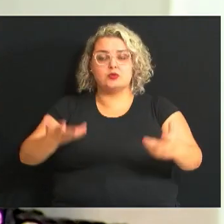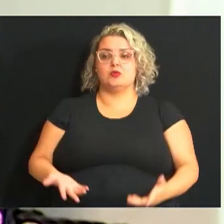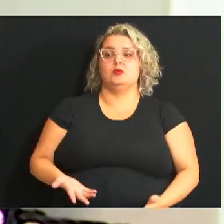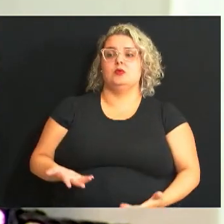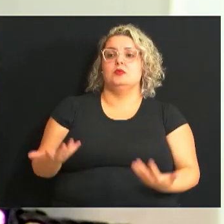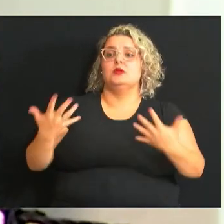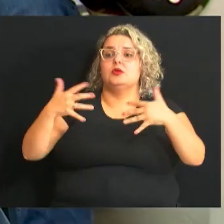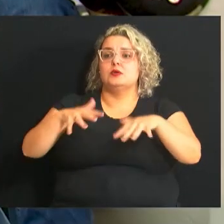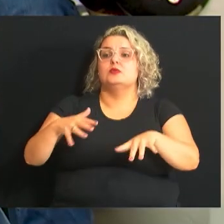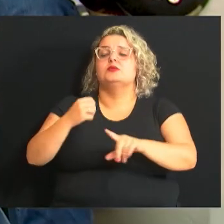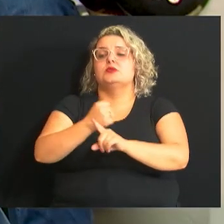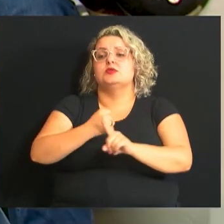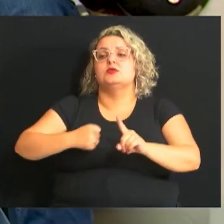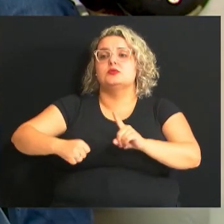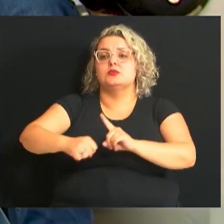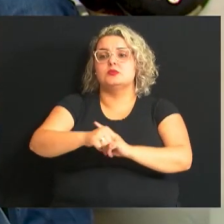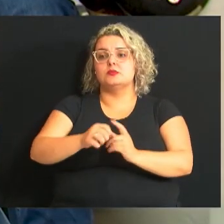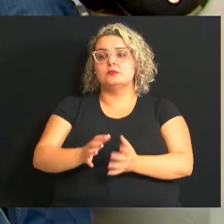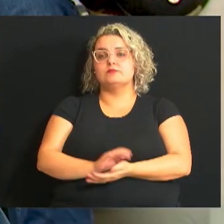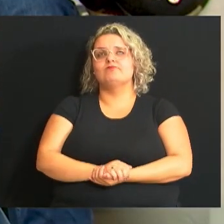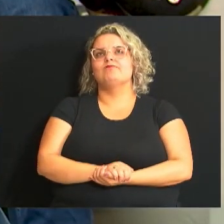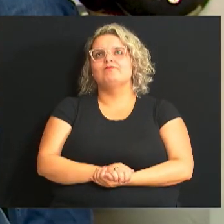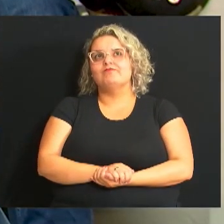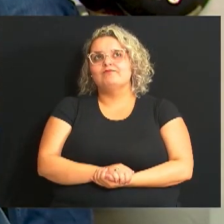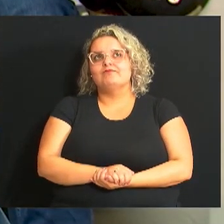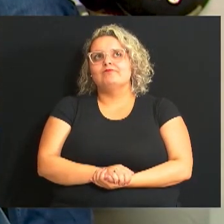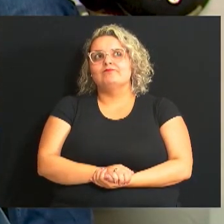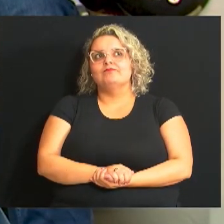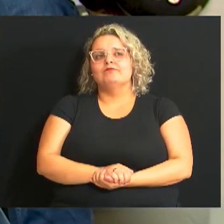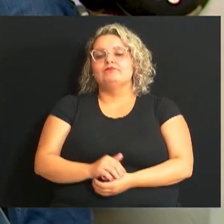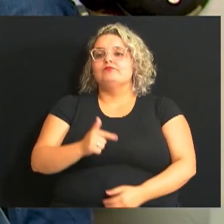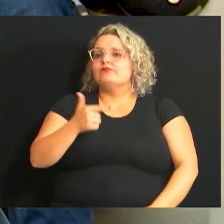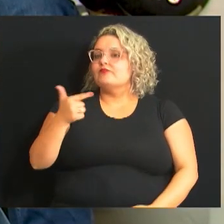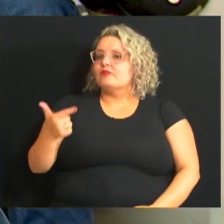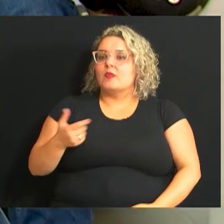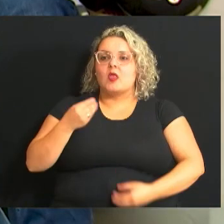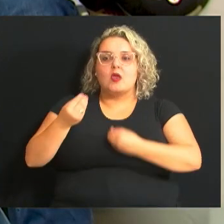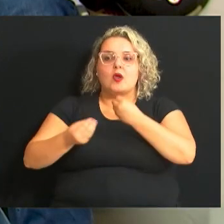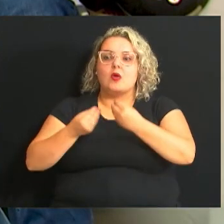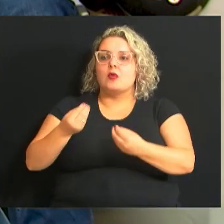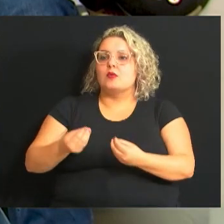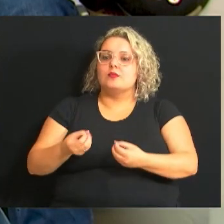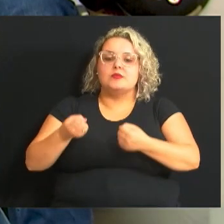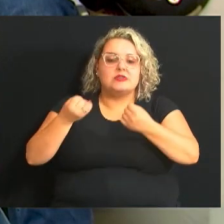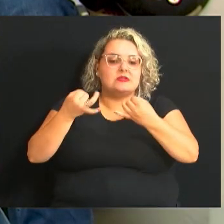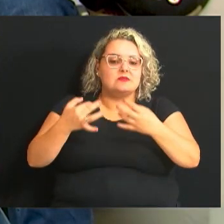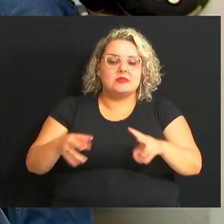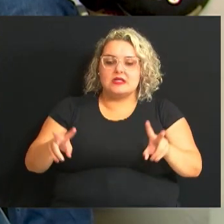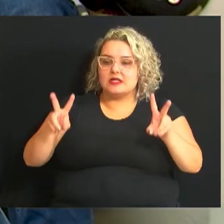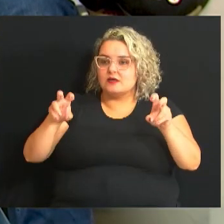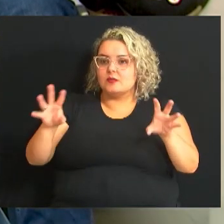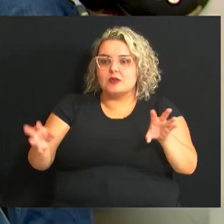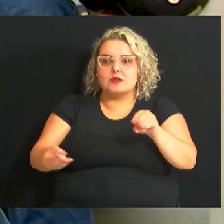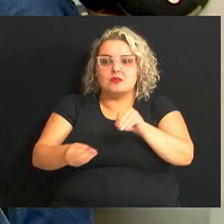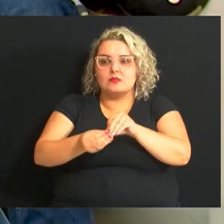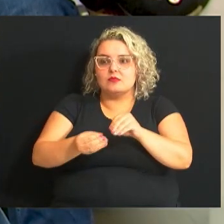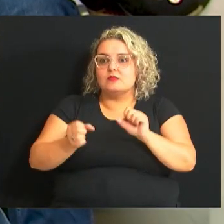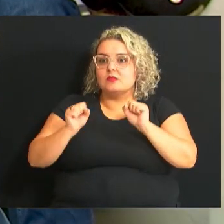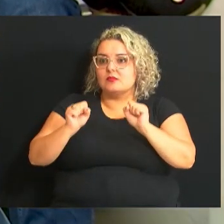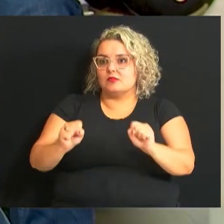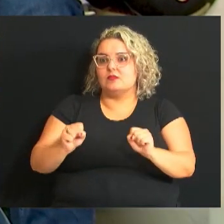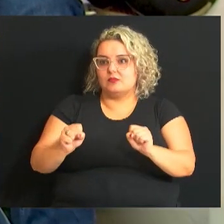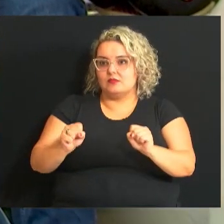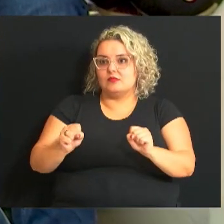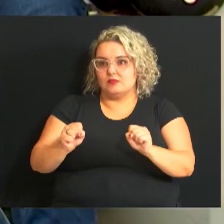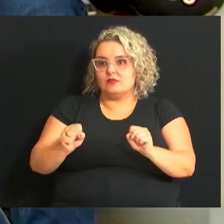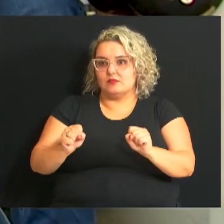social? Assim, não dá para dizer em uma frase ou exemplificar, mas eu tenho que puxar os